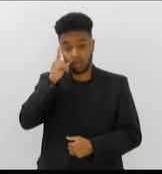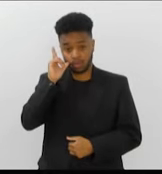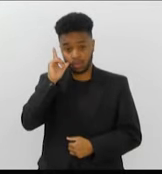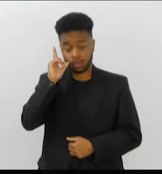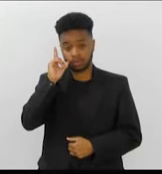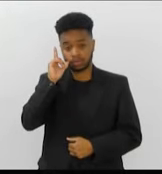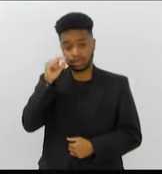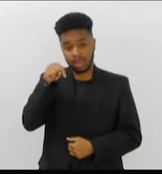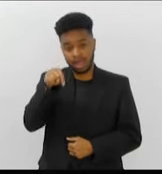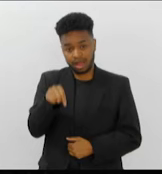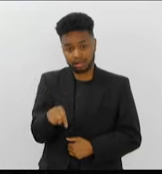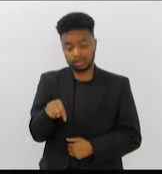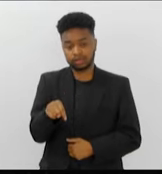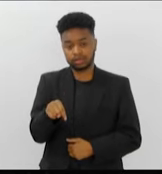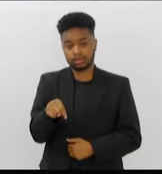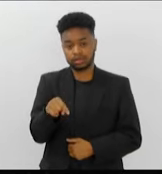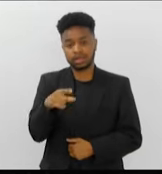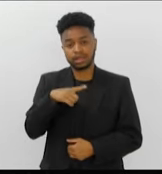aqui